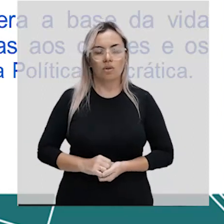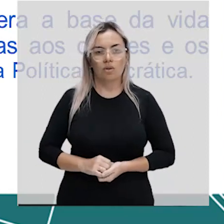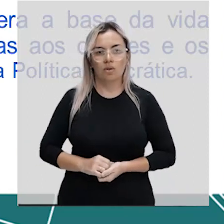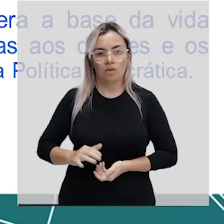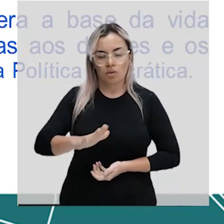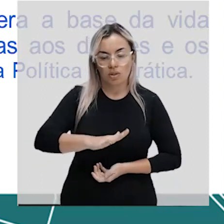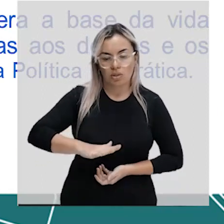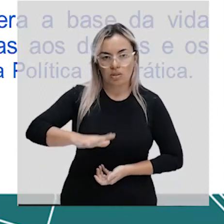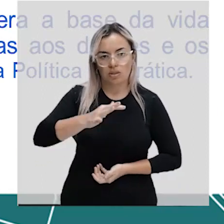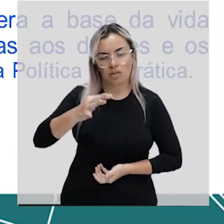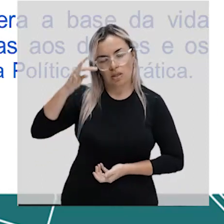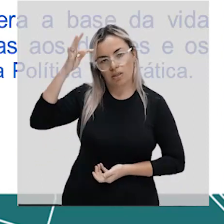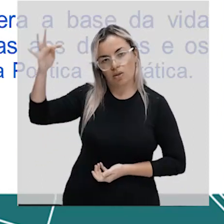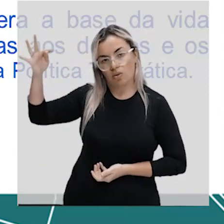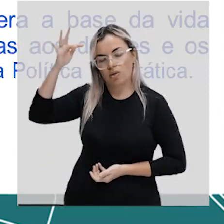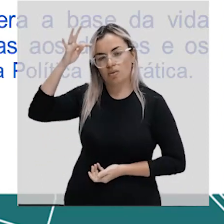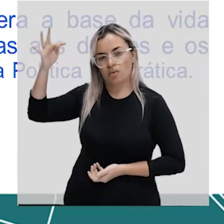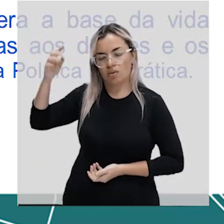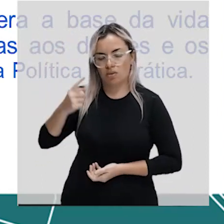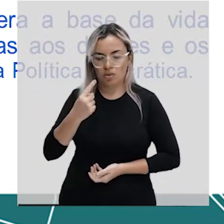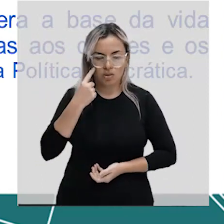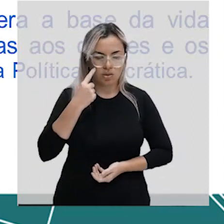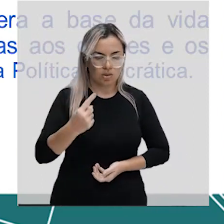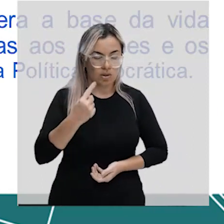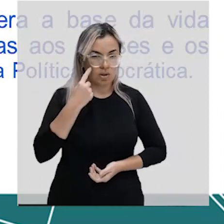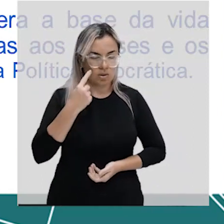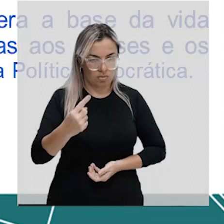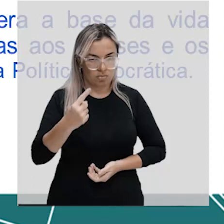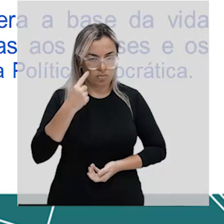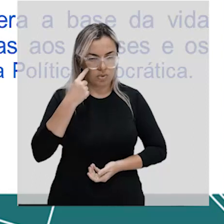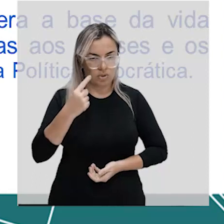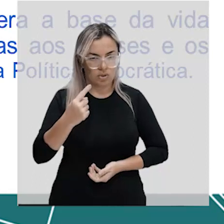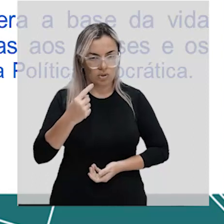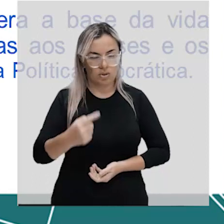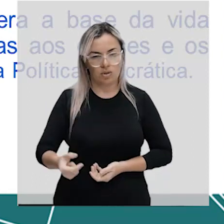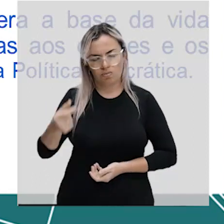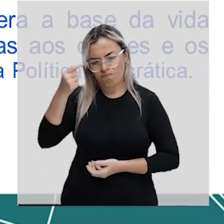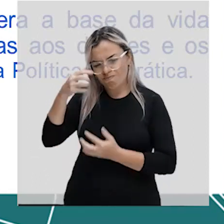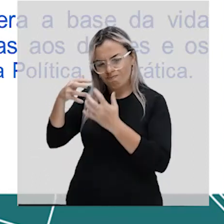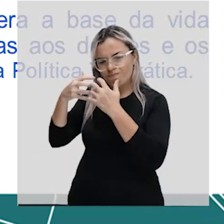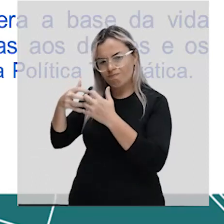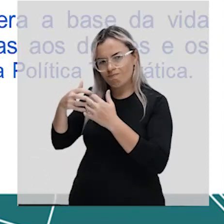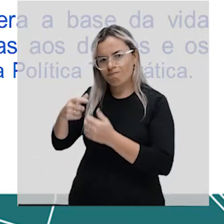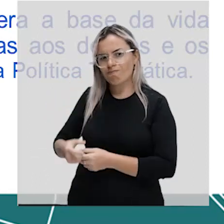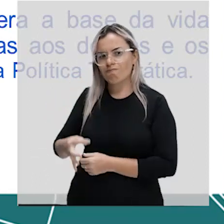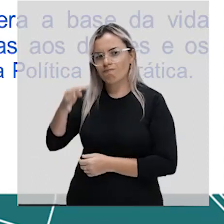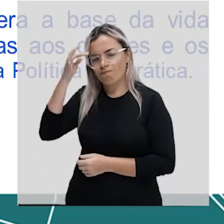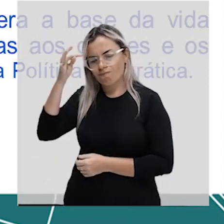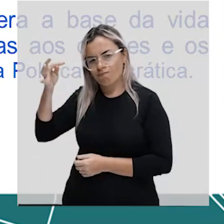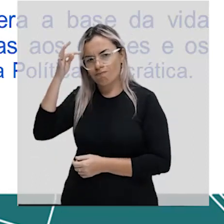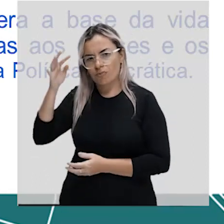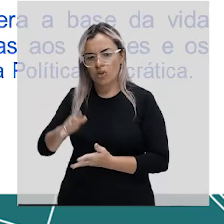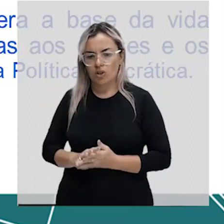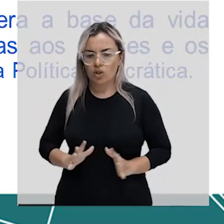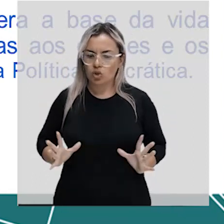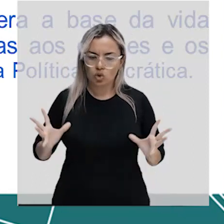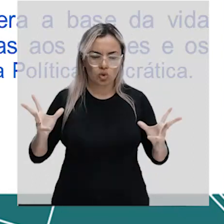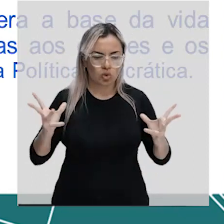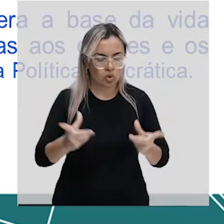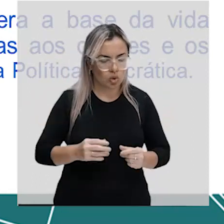plano teórico, observe que no plano teórico, todas as terras pertenciam a